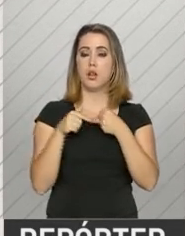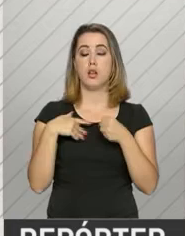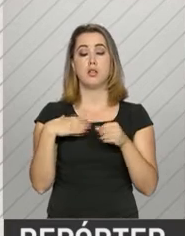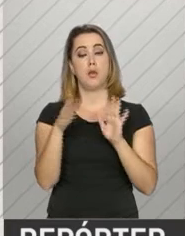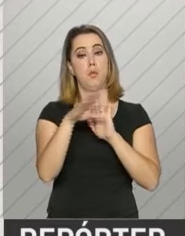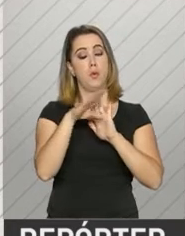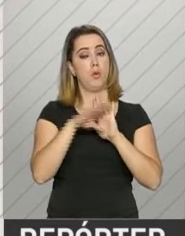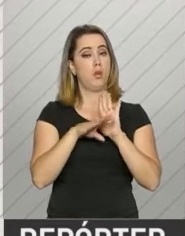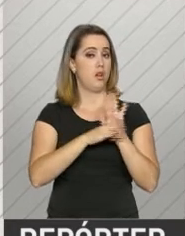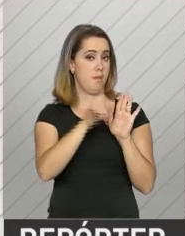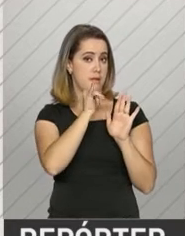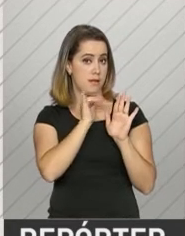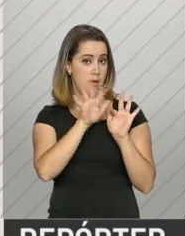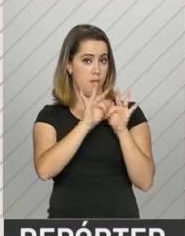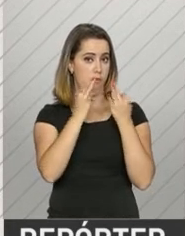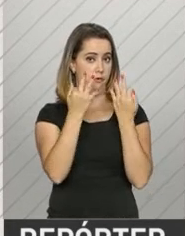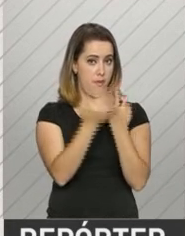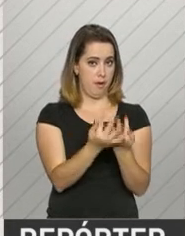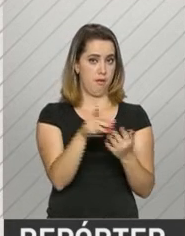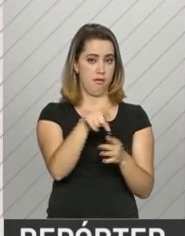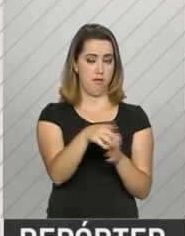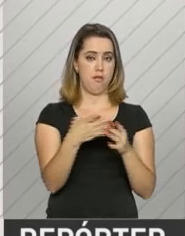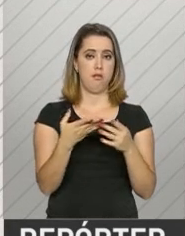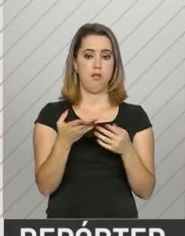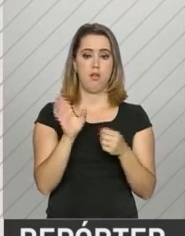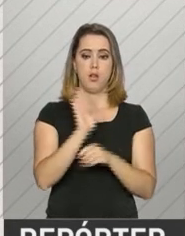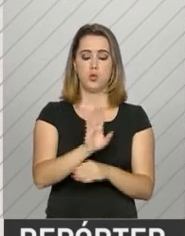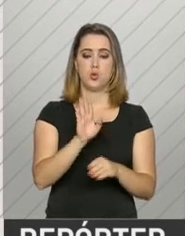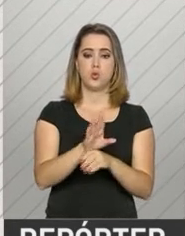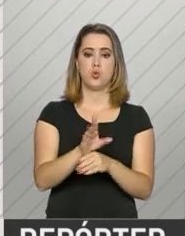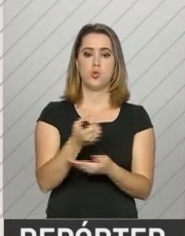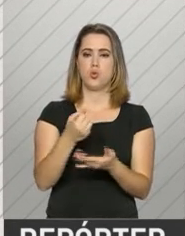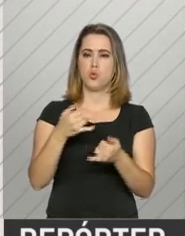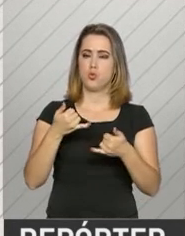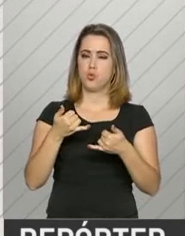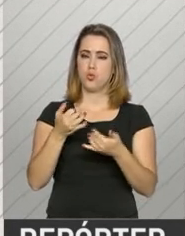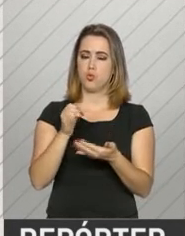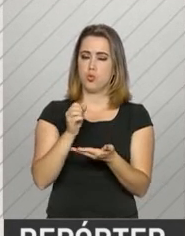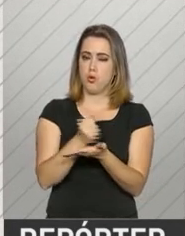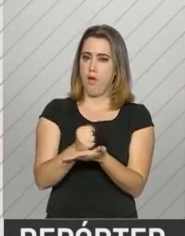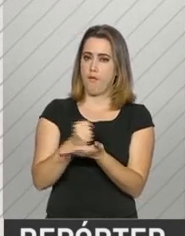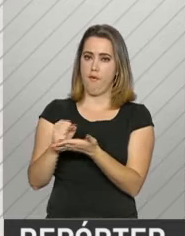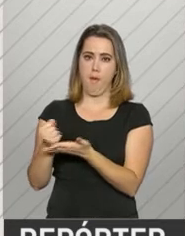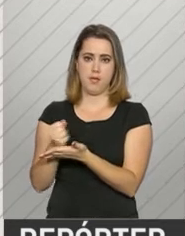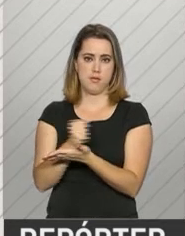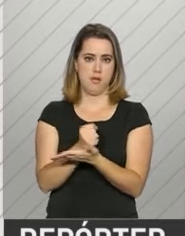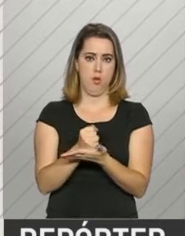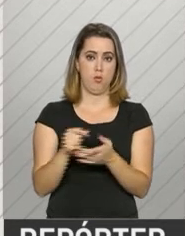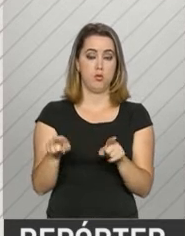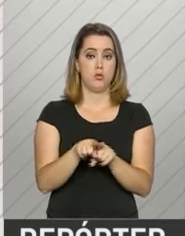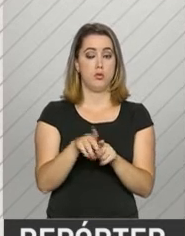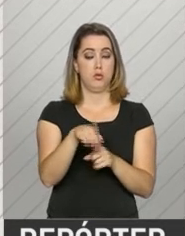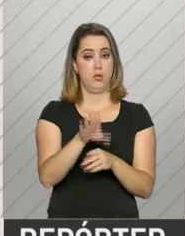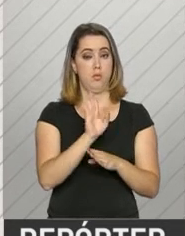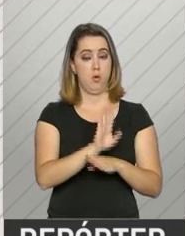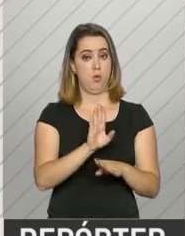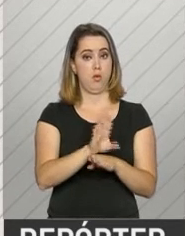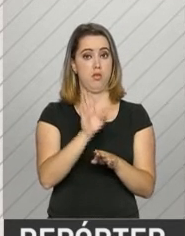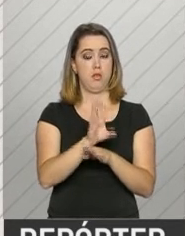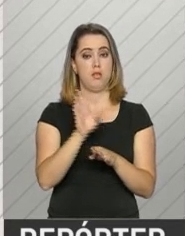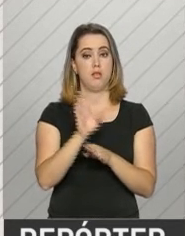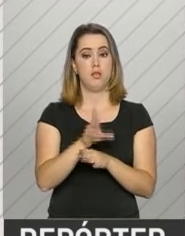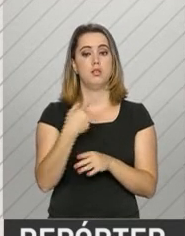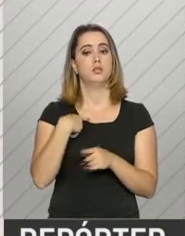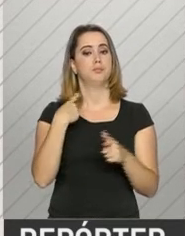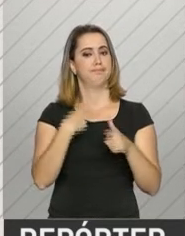como saúde da família assistência farmacêutica para medicamentos assistência de média e alta complexidade que